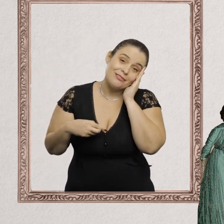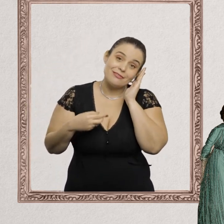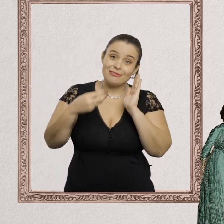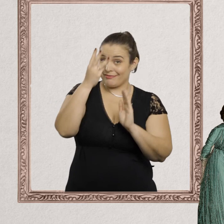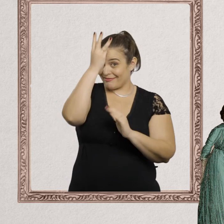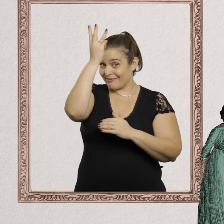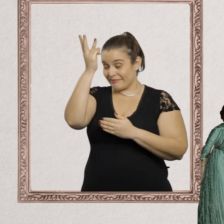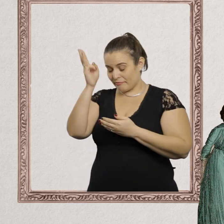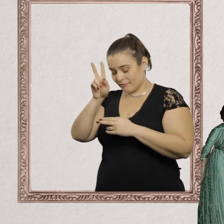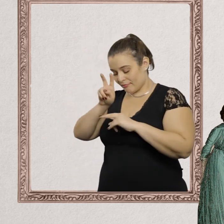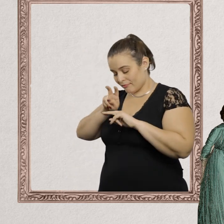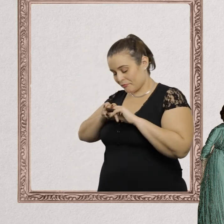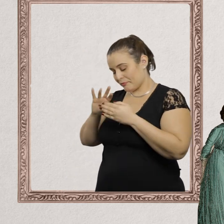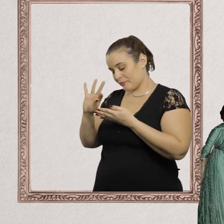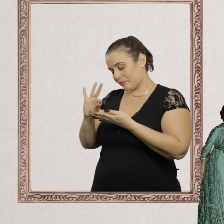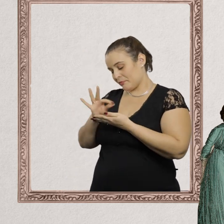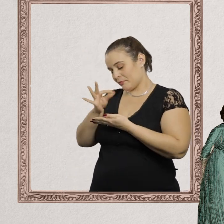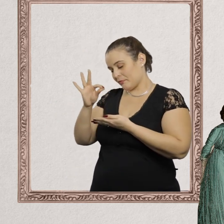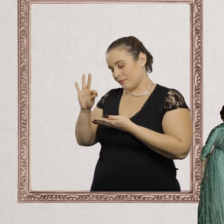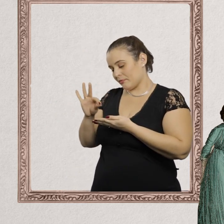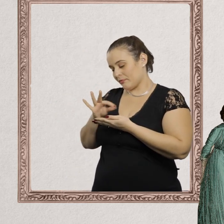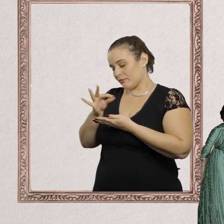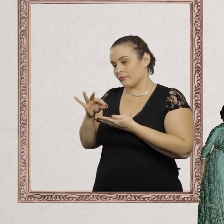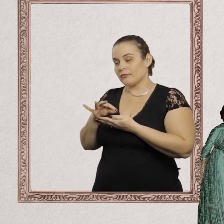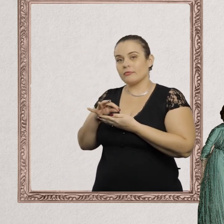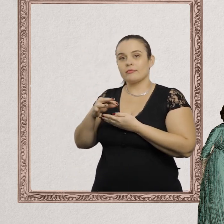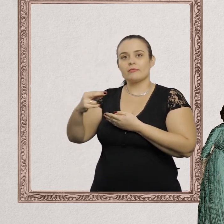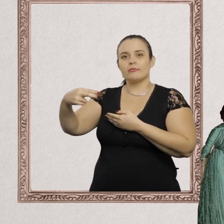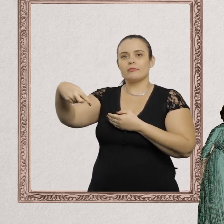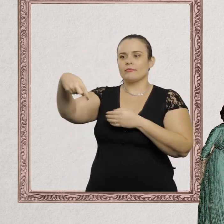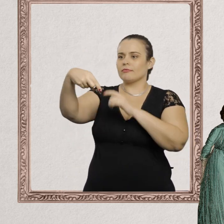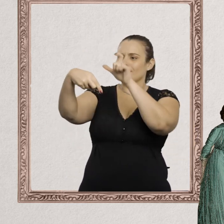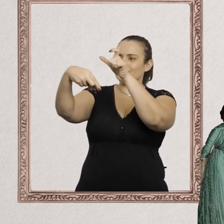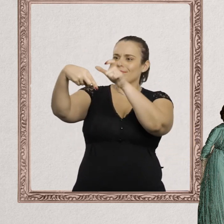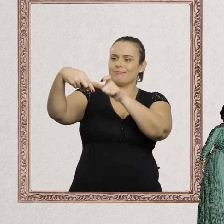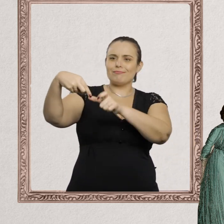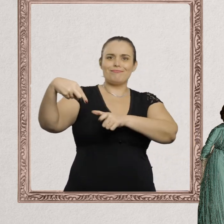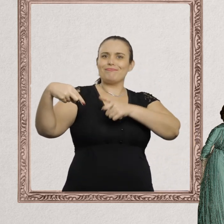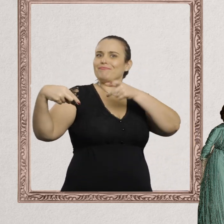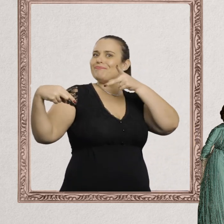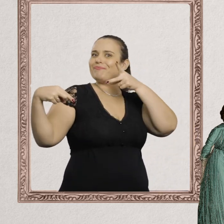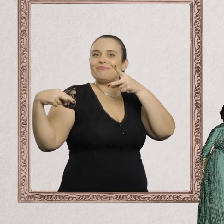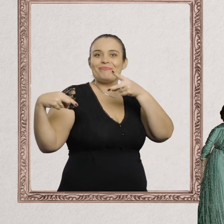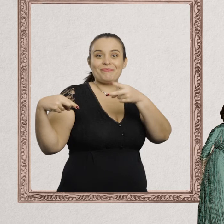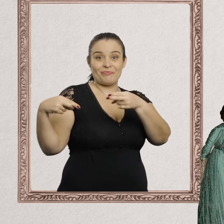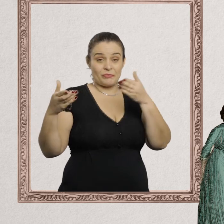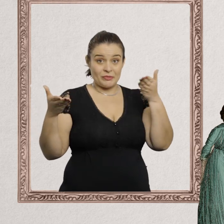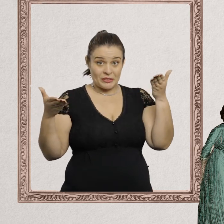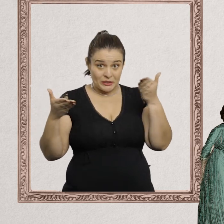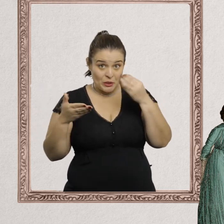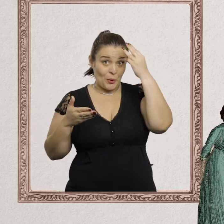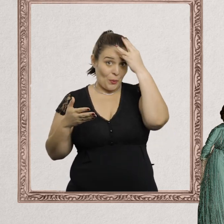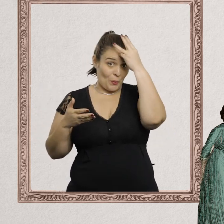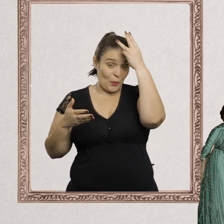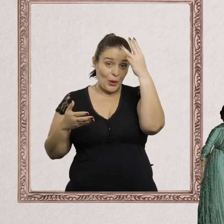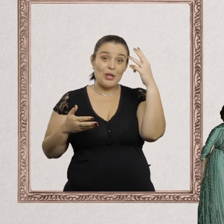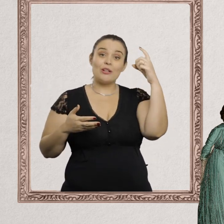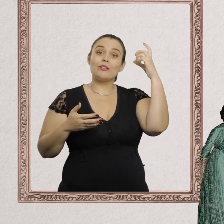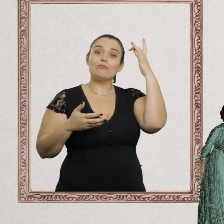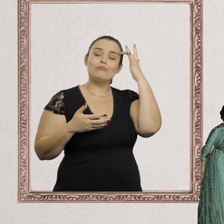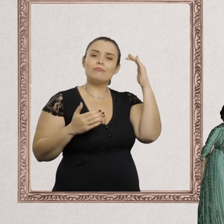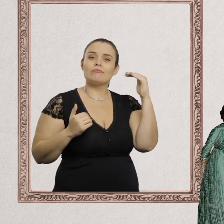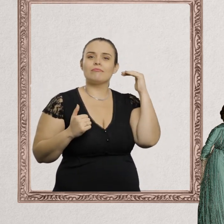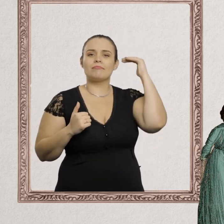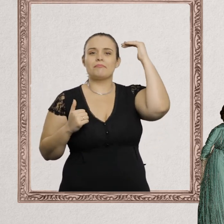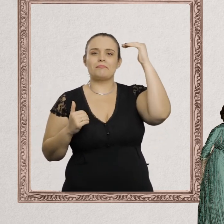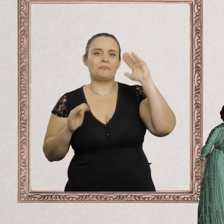Wendy estava costurando perto da lareira. Peter continuava exatamente igual. Wendy